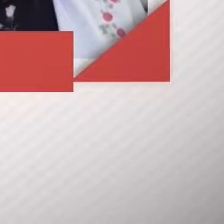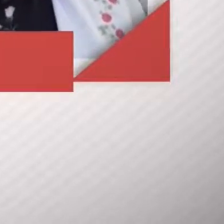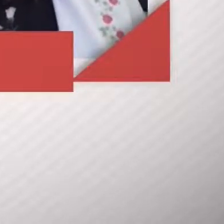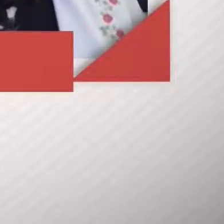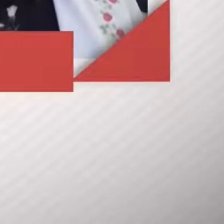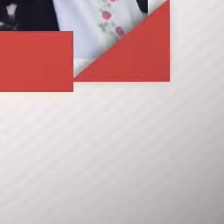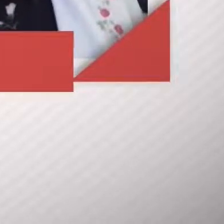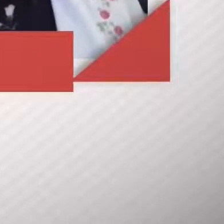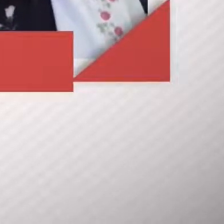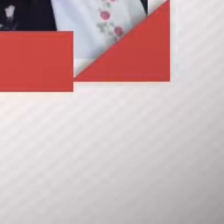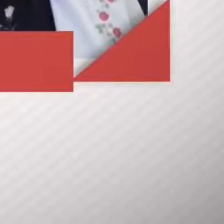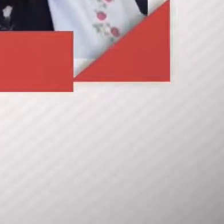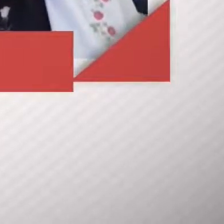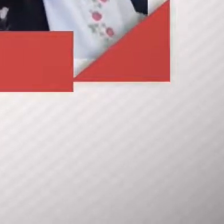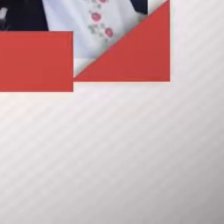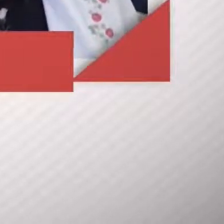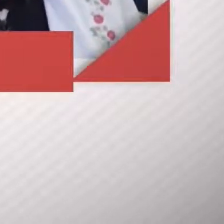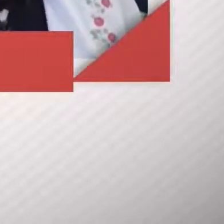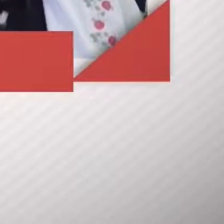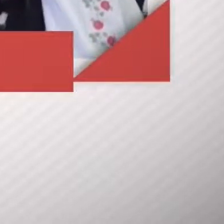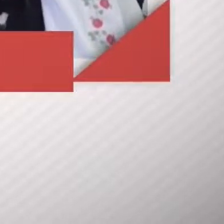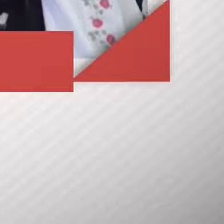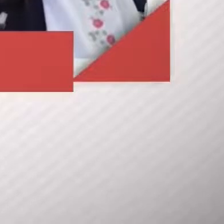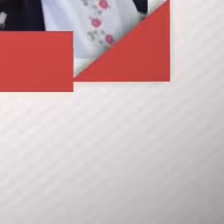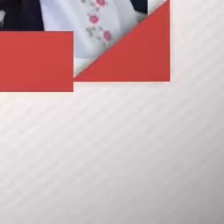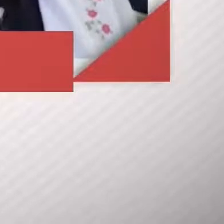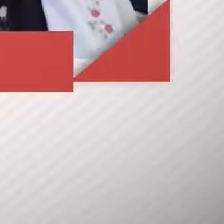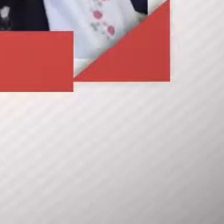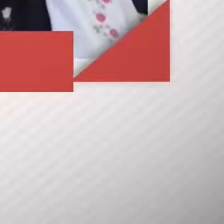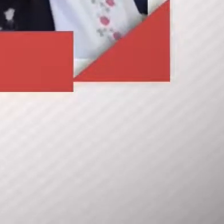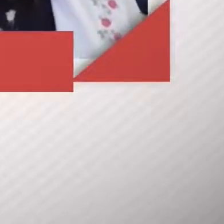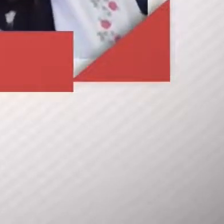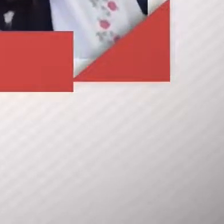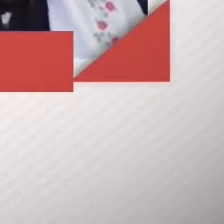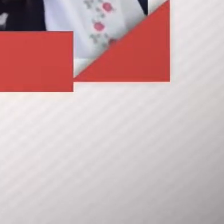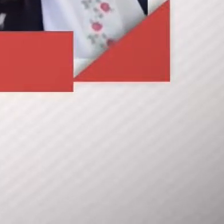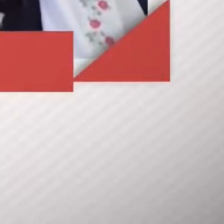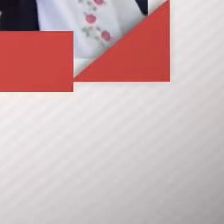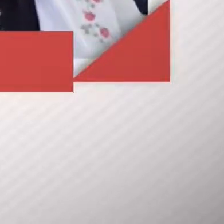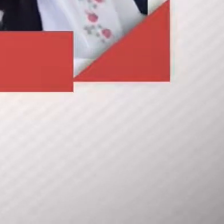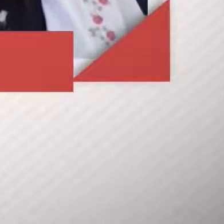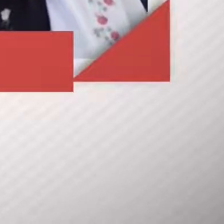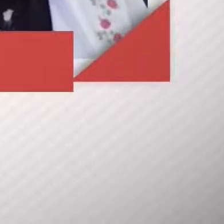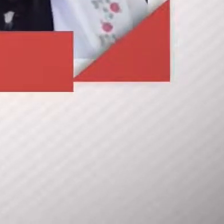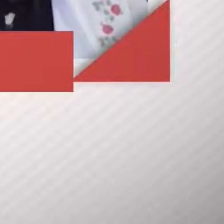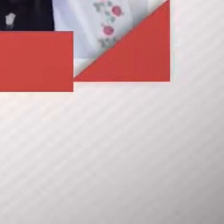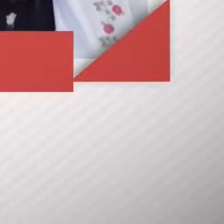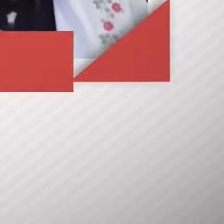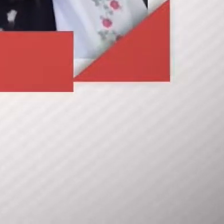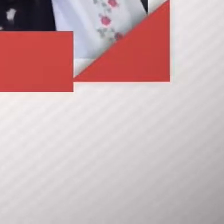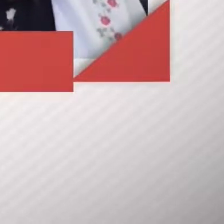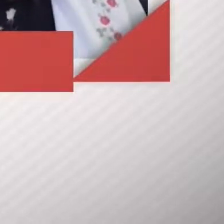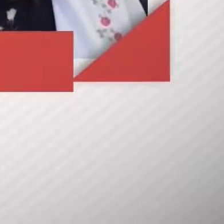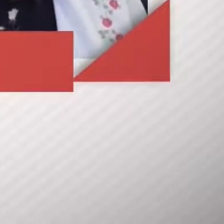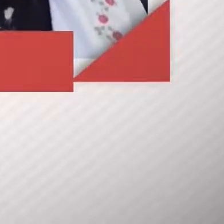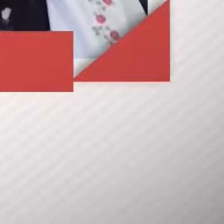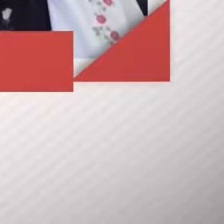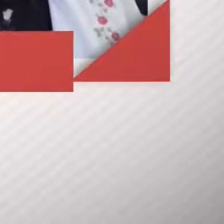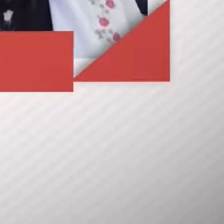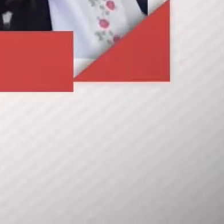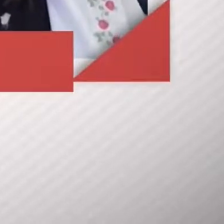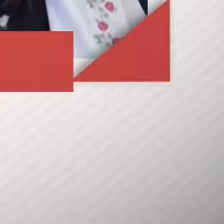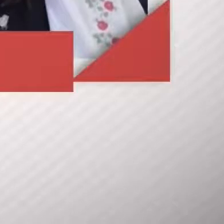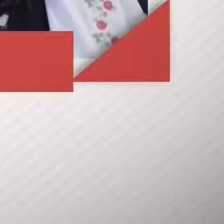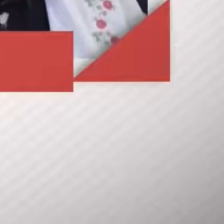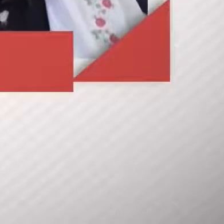A diferença existe uma diferença crucial entre medula espinhal e medula óssea. A medula óssea é um tecido encontrado